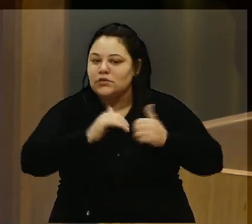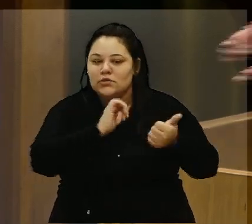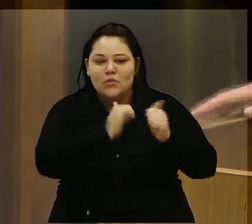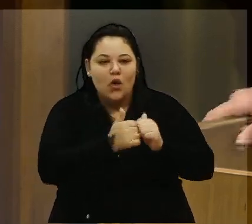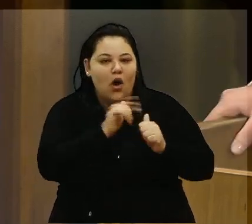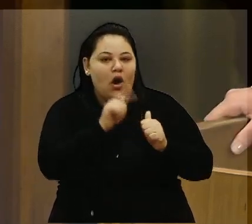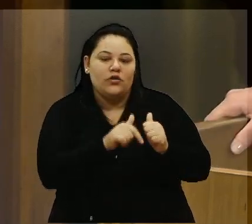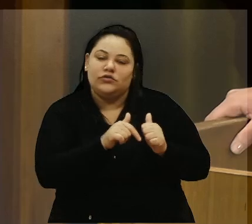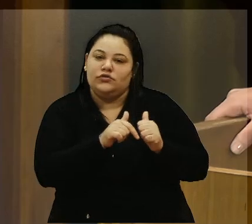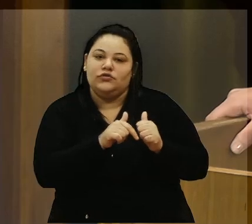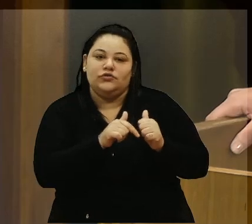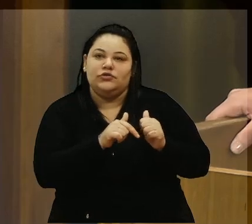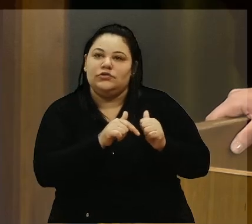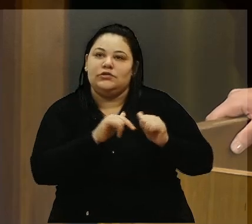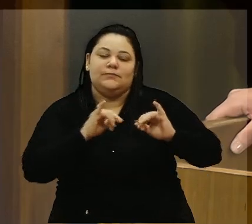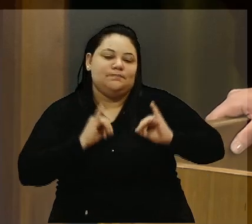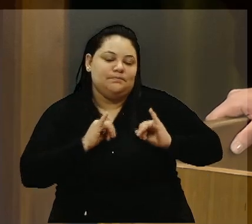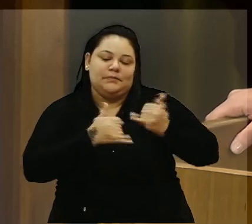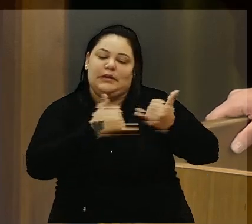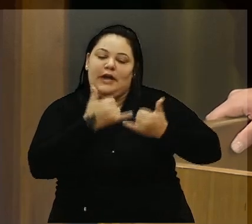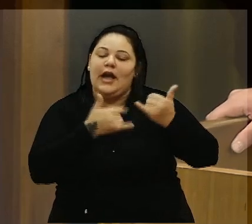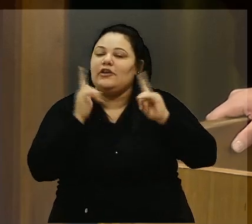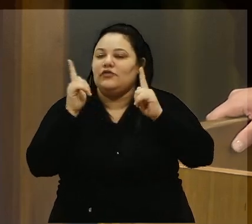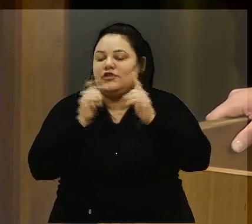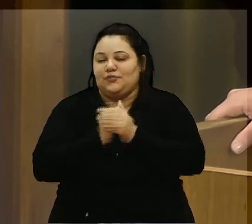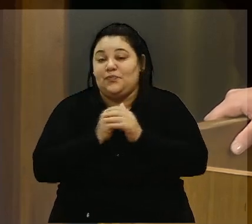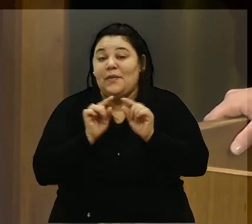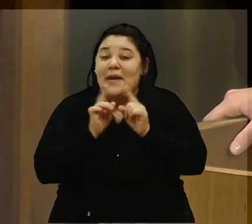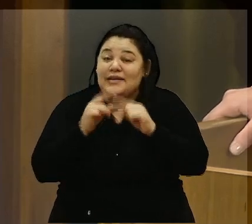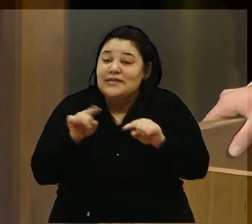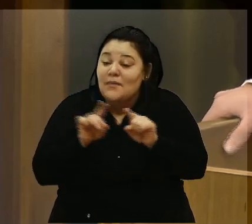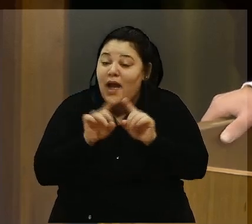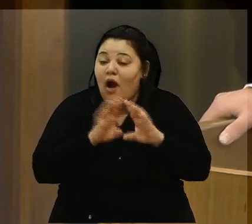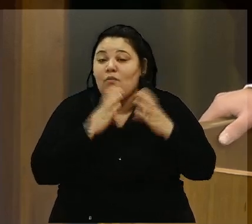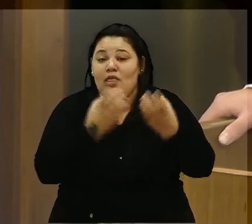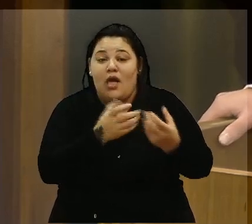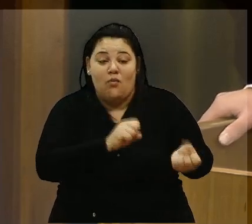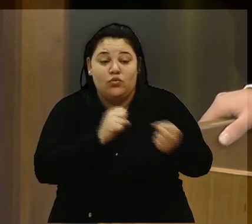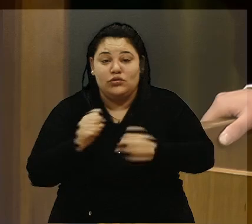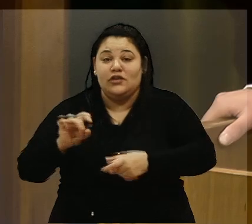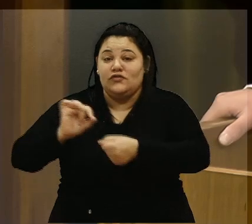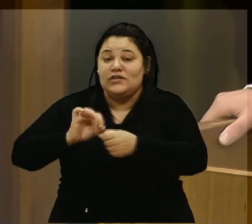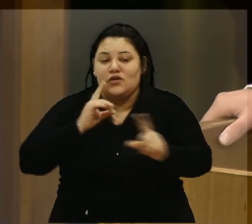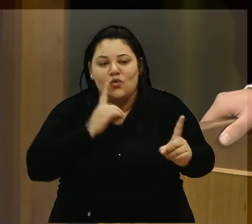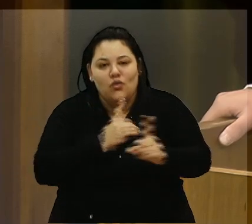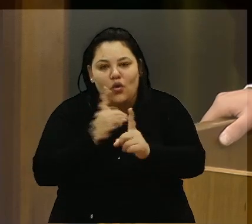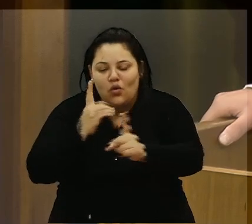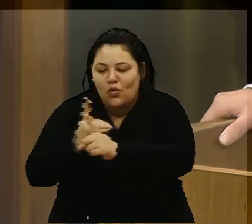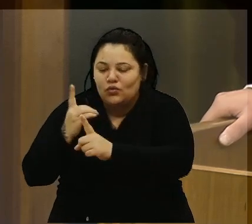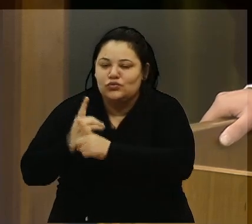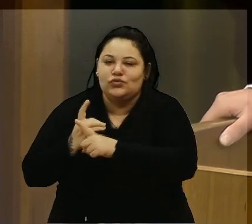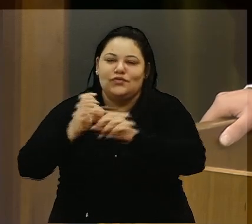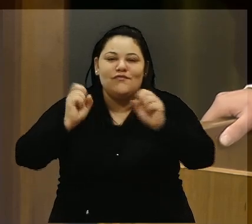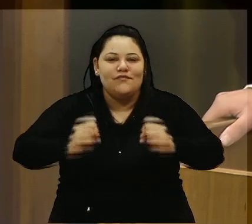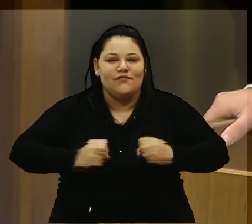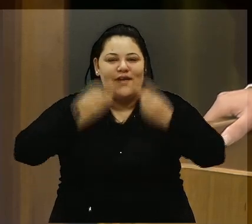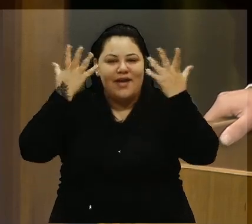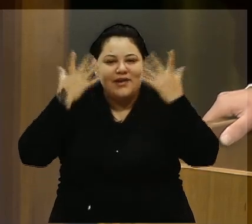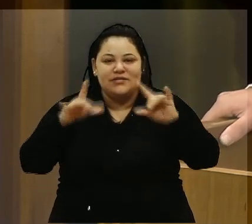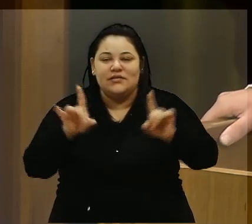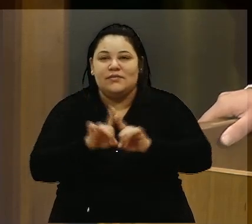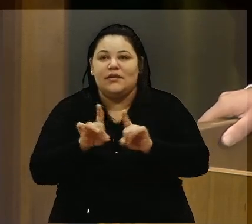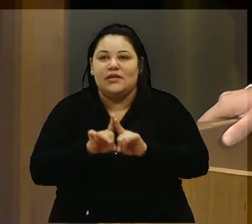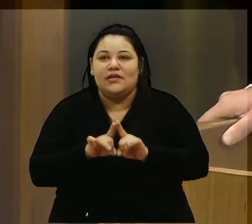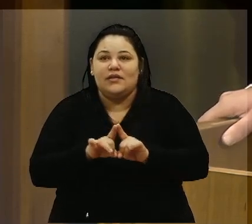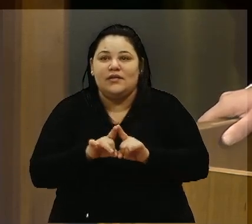lazer, mas também para que a comunidade pudesse realizar encontros, festas, que aquele